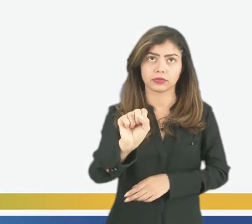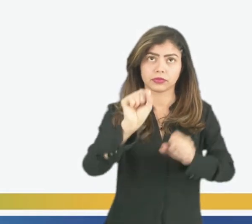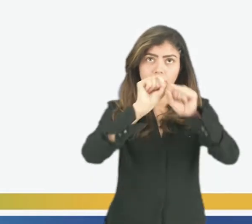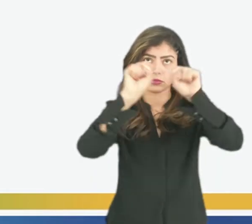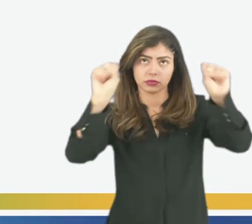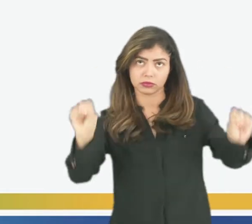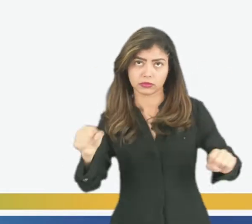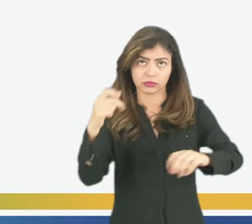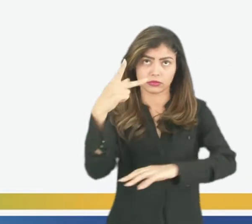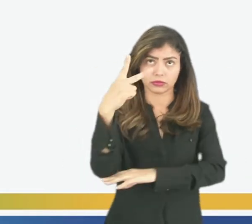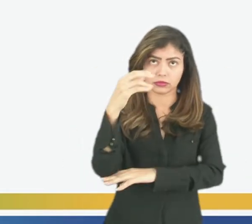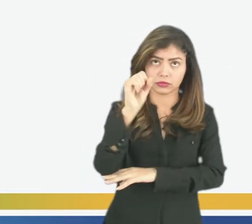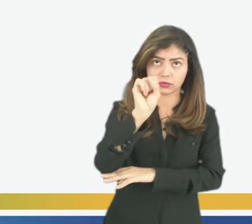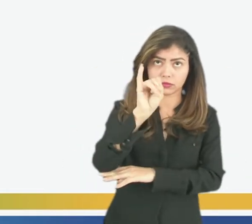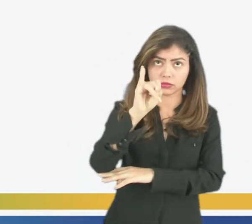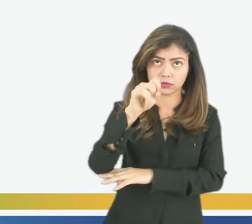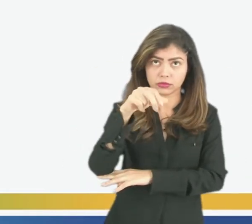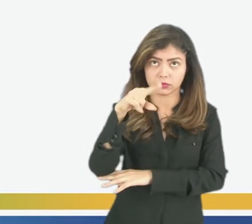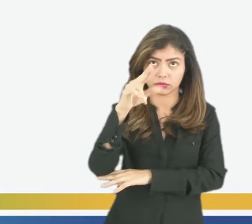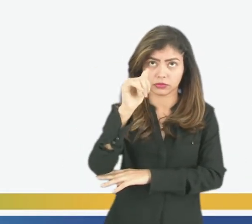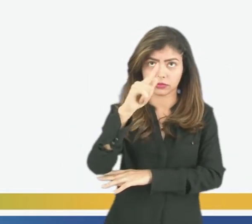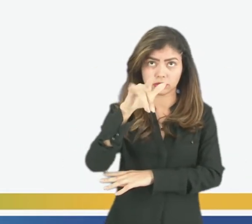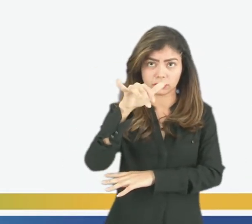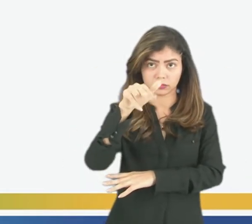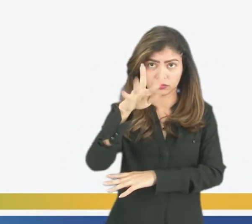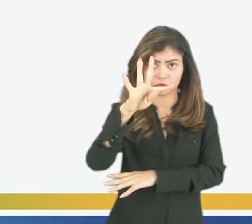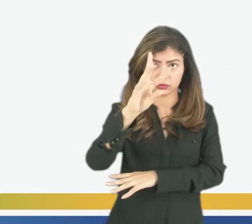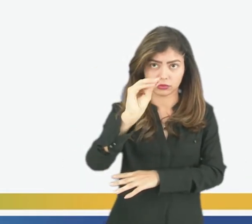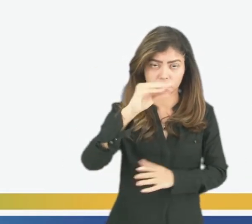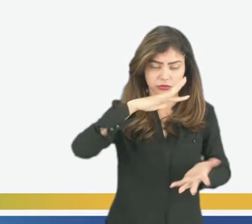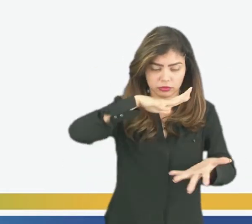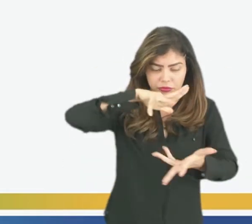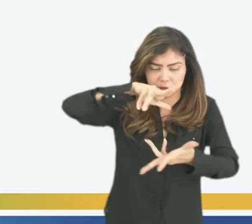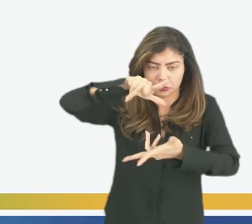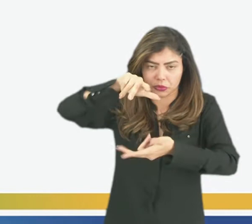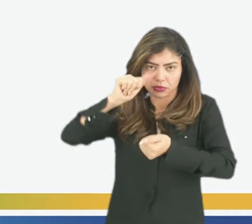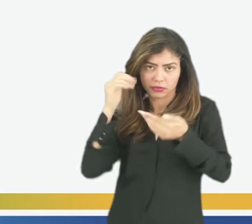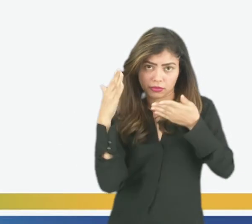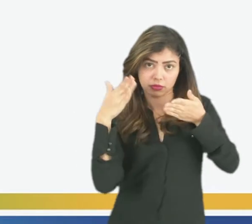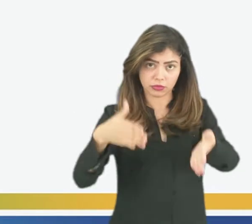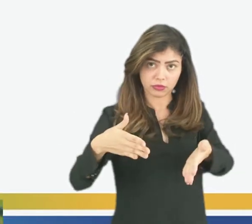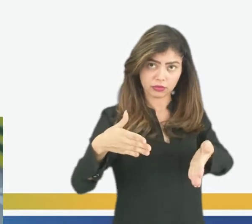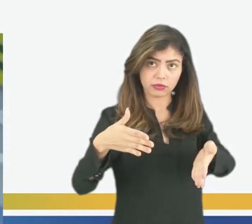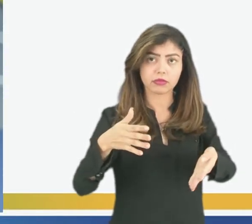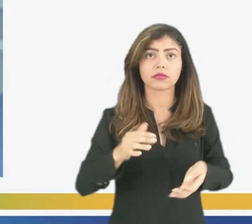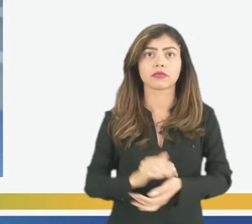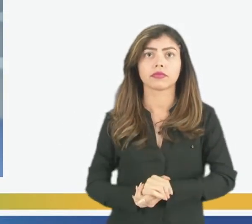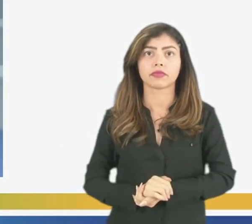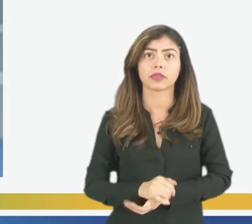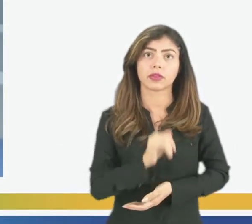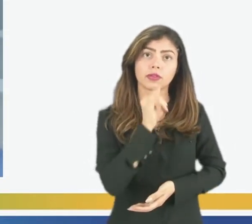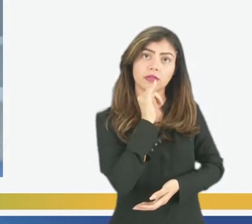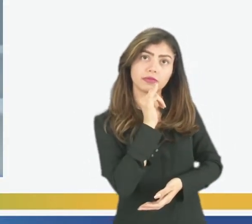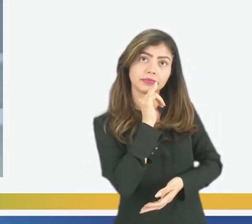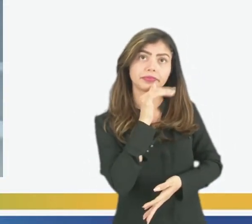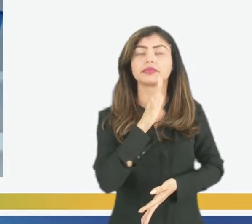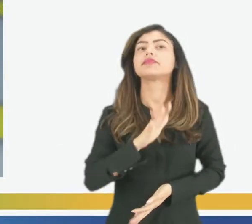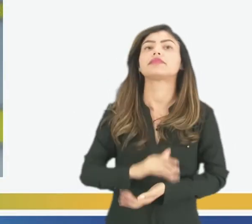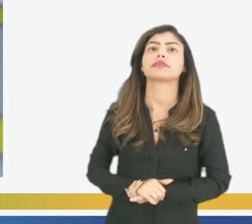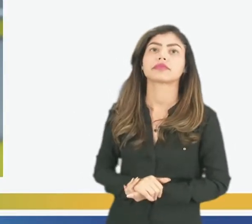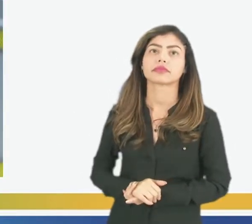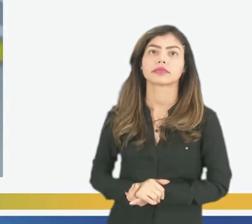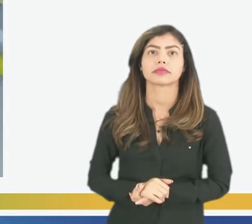de posicionamento global, que ele te dá uma posição mais precisa. Olha aí um exemplo,